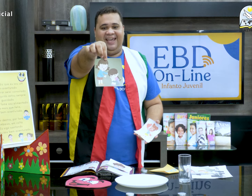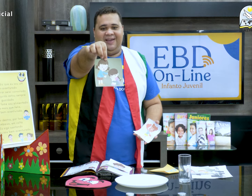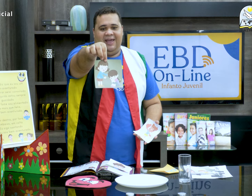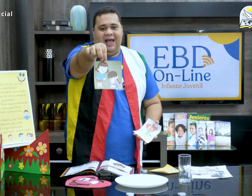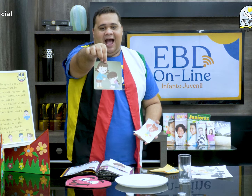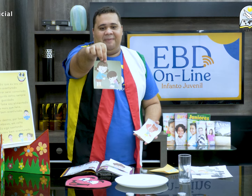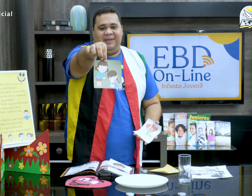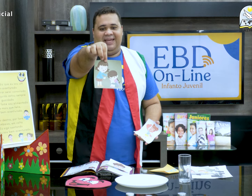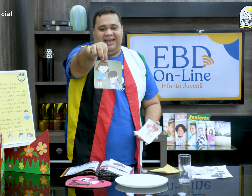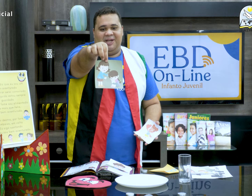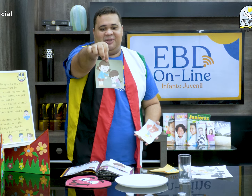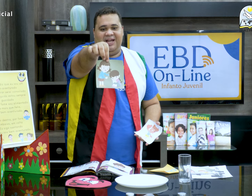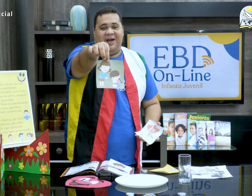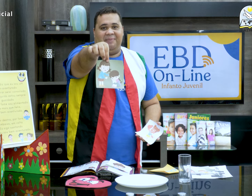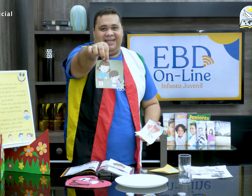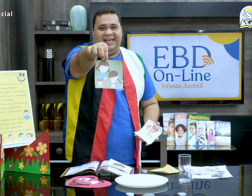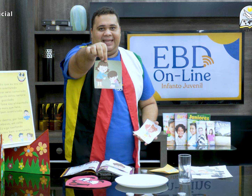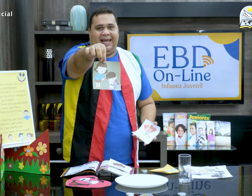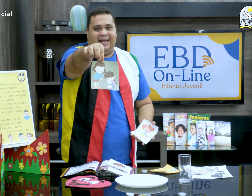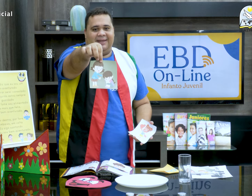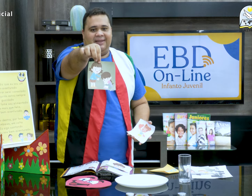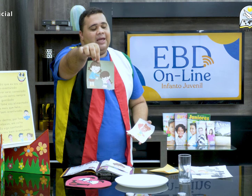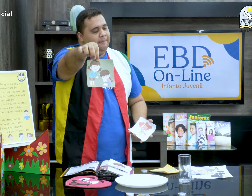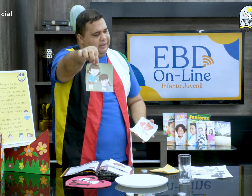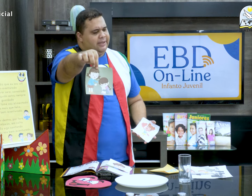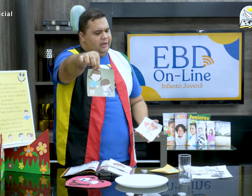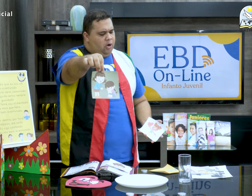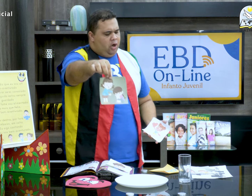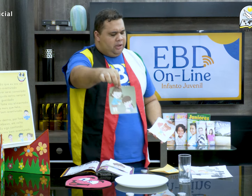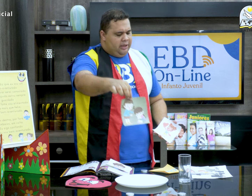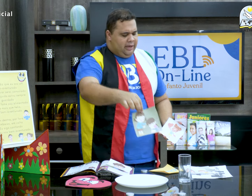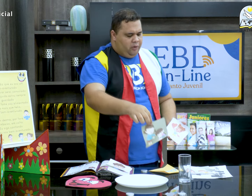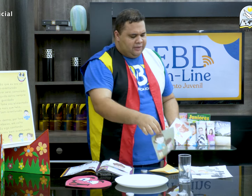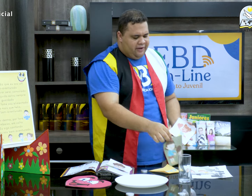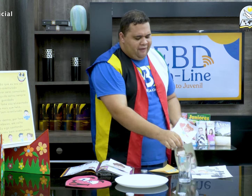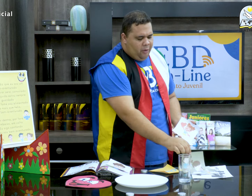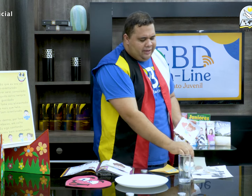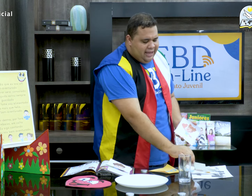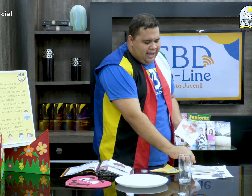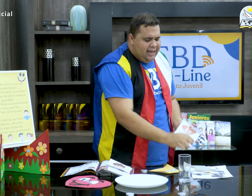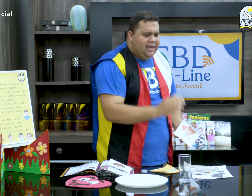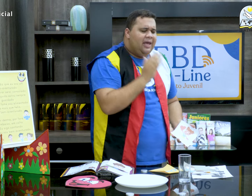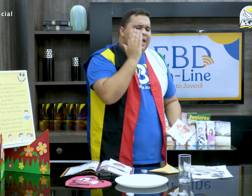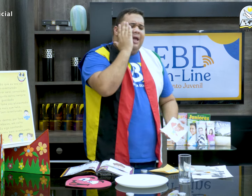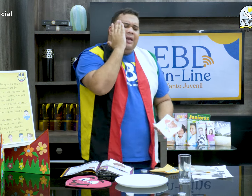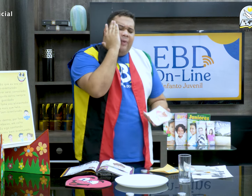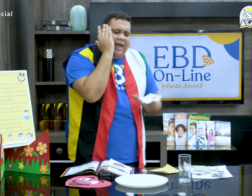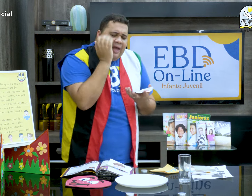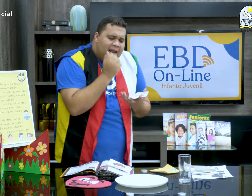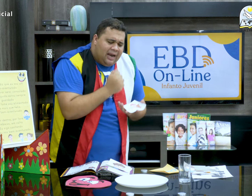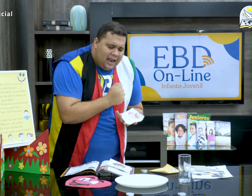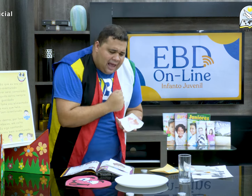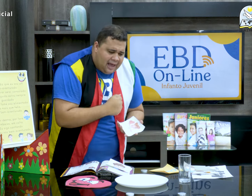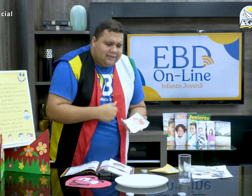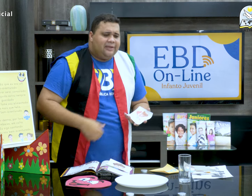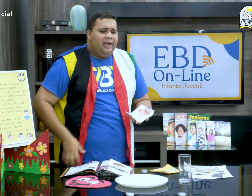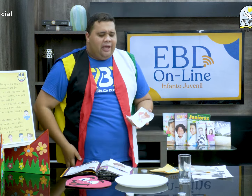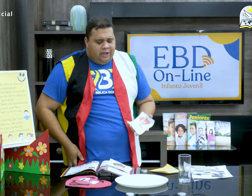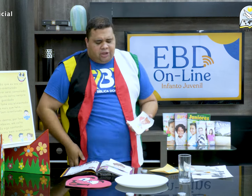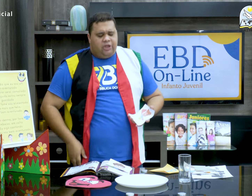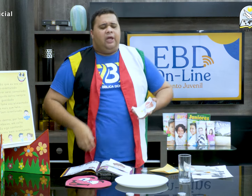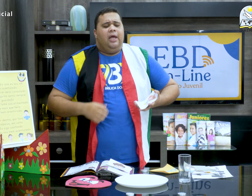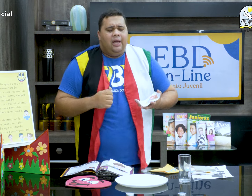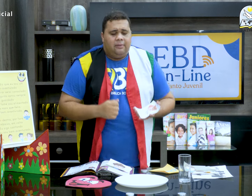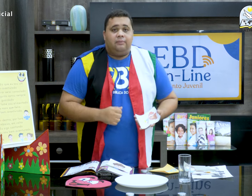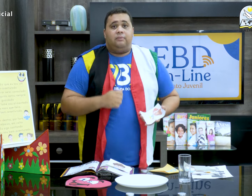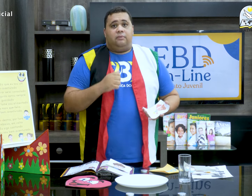tá vendo aqui a menina ajudando a amiguinha dela misericórdia né quando você vê alguém não é lá